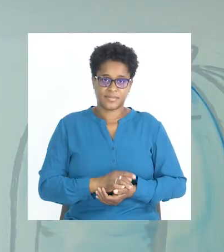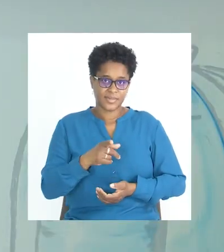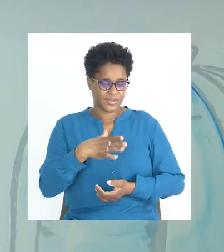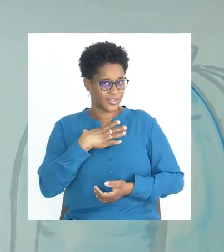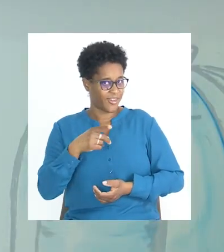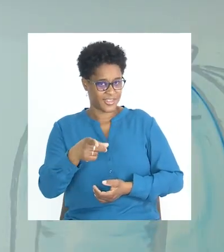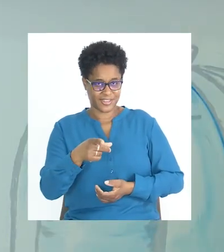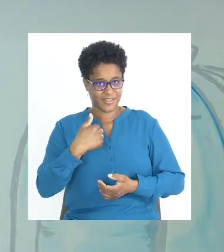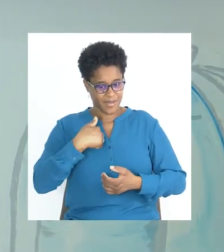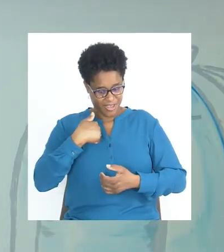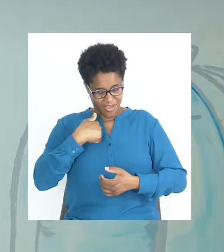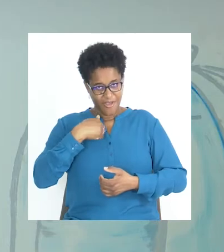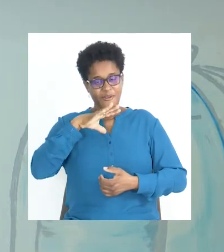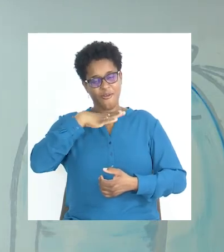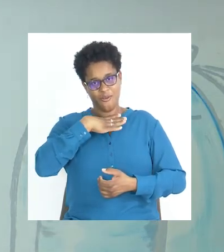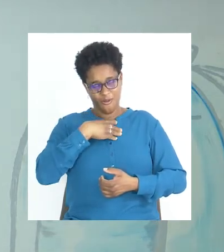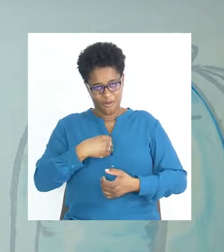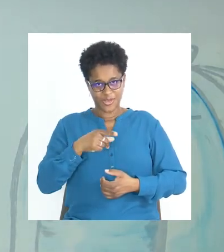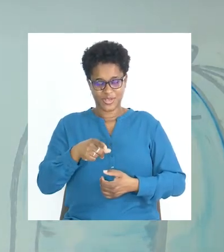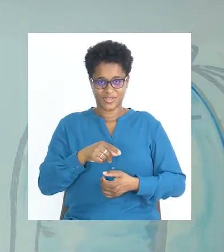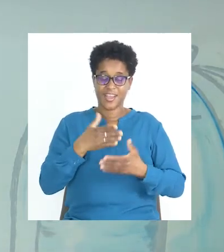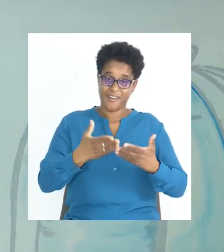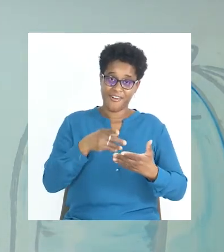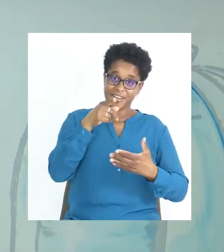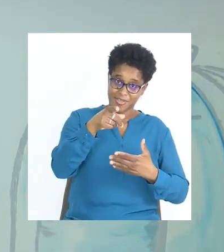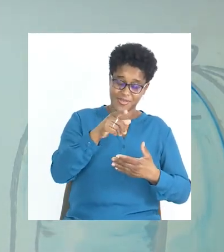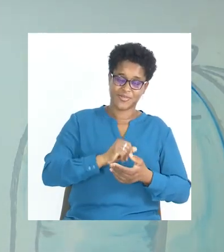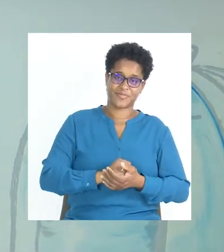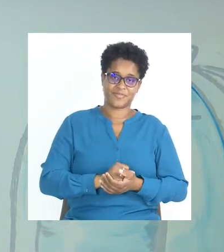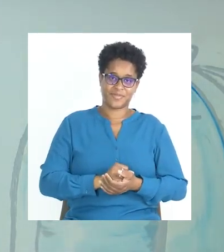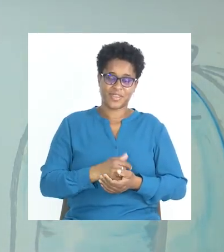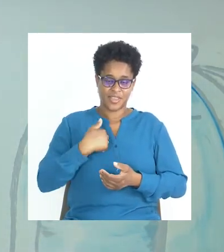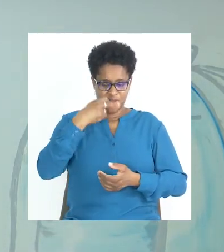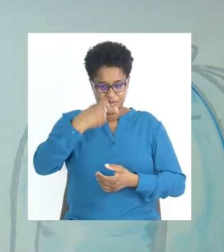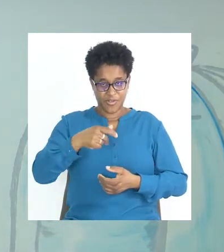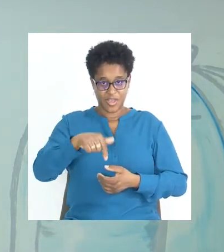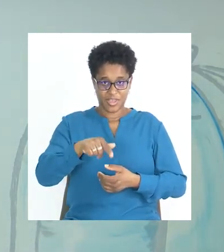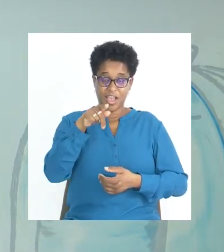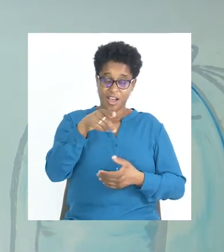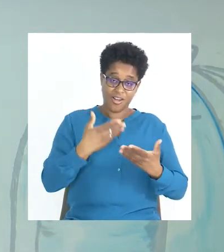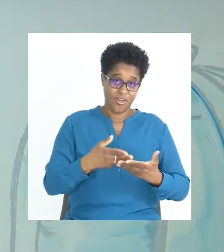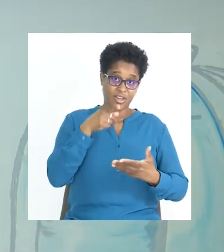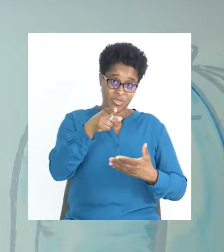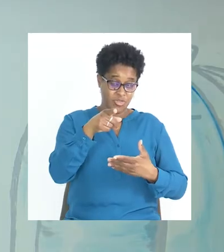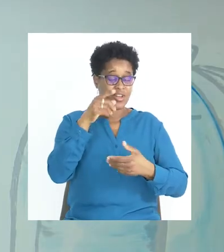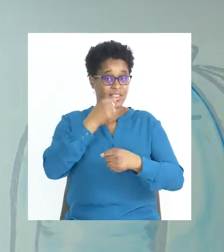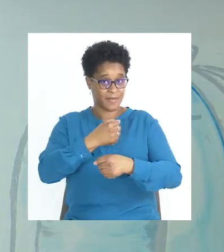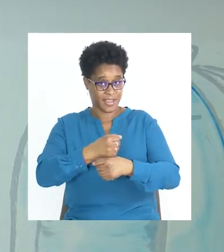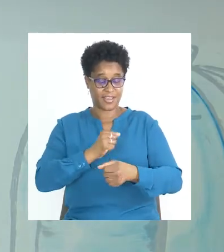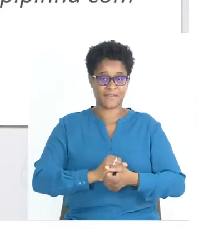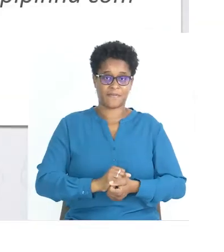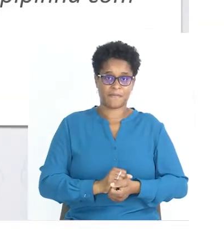Tu não gostas disto, mas eu gosto disto. Agora é a tua vez. Eu fico por aqui. Agora és tu a